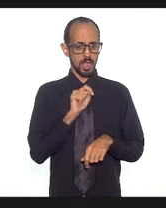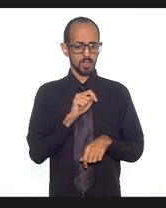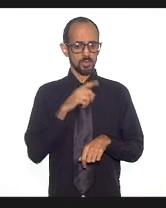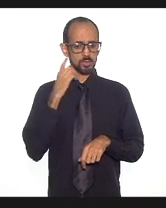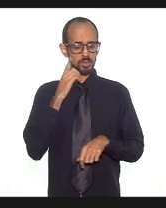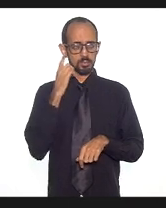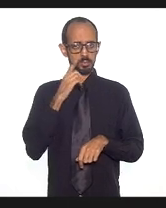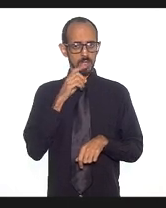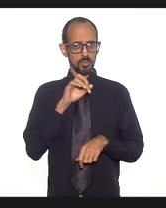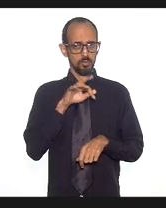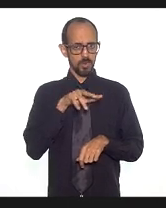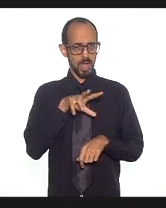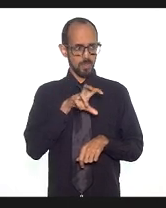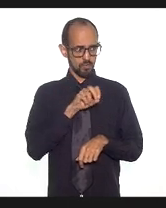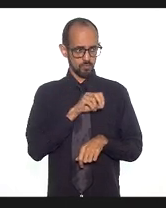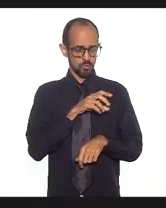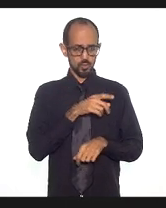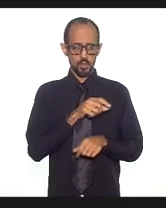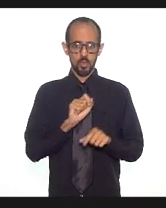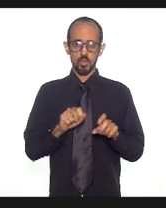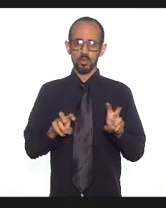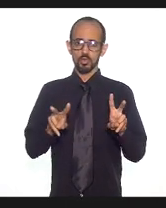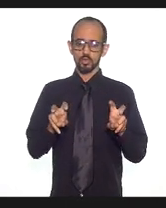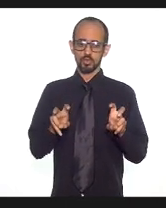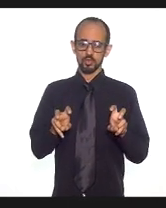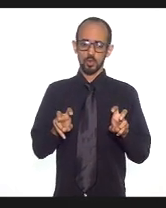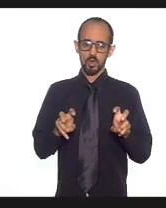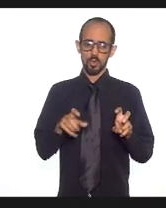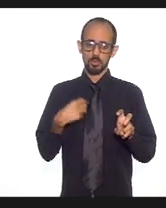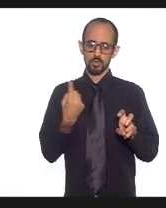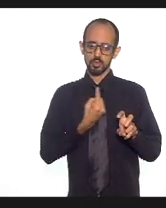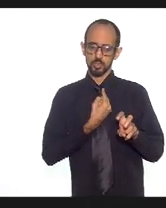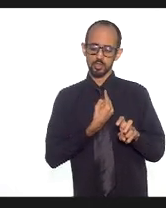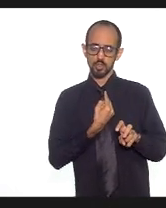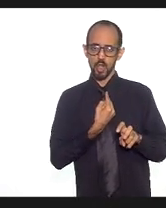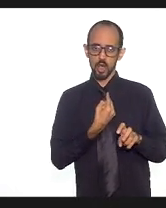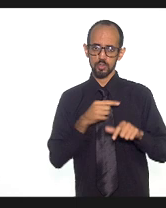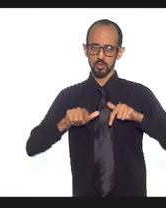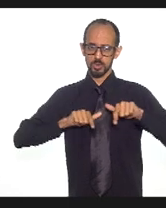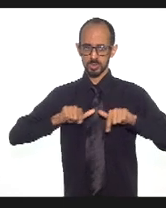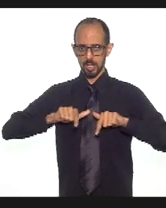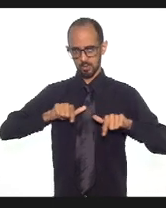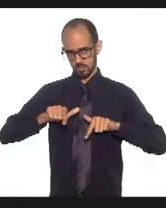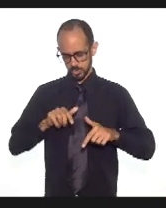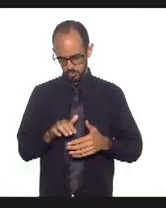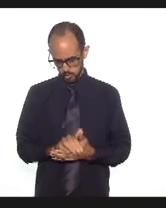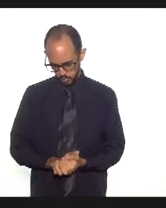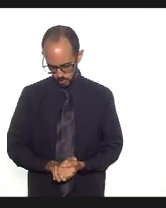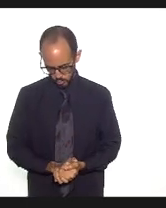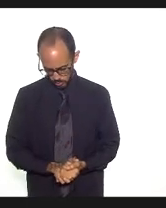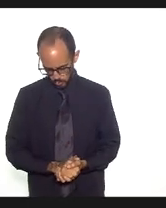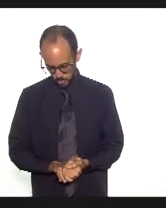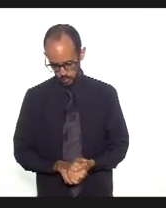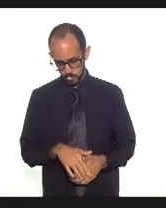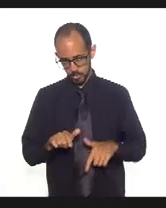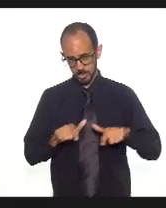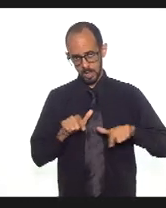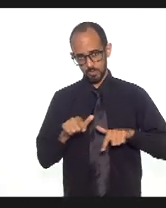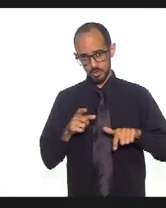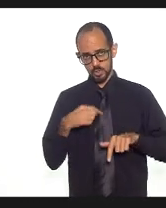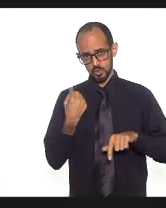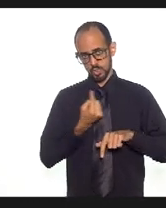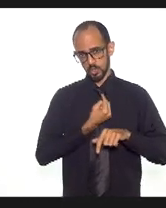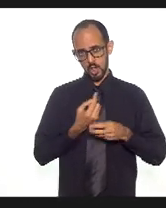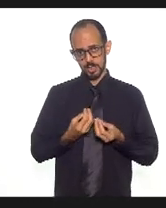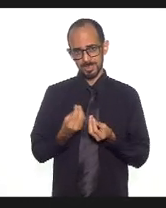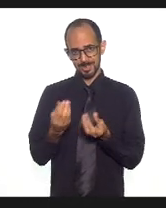deputado Flávio Serafini, com relação aos nossos produtos, né, os produtos que nós entregamos à sociedade, né, a